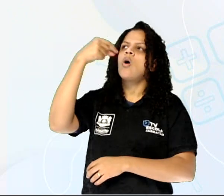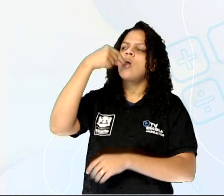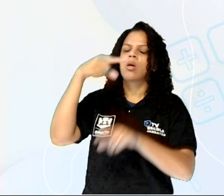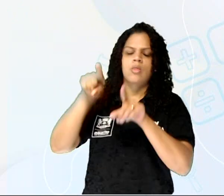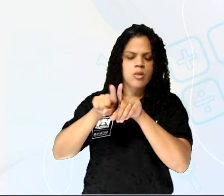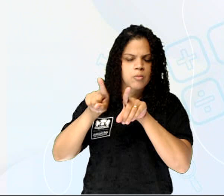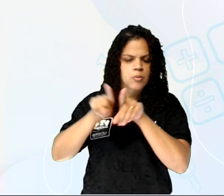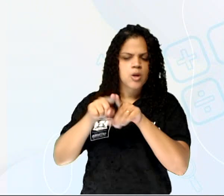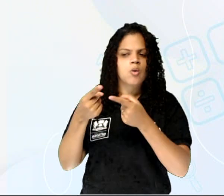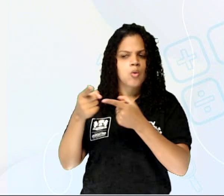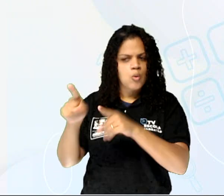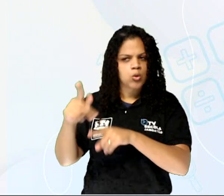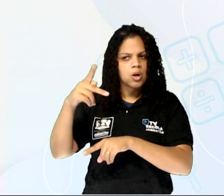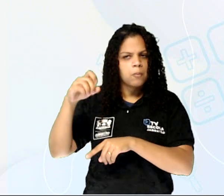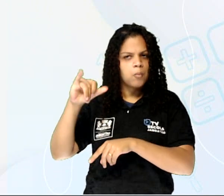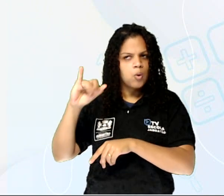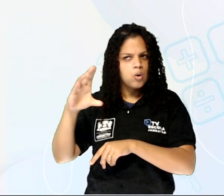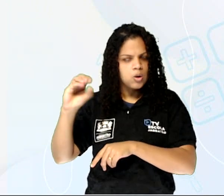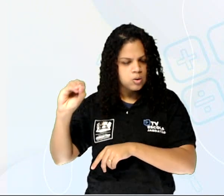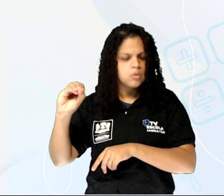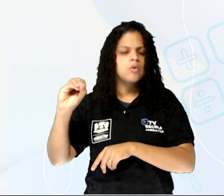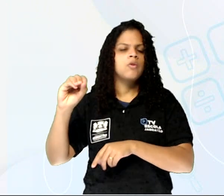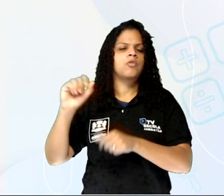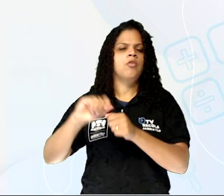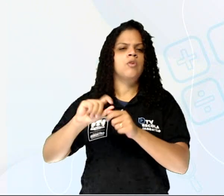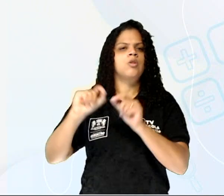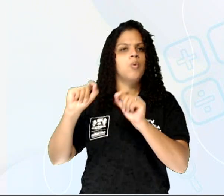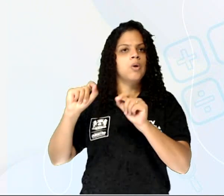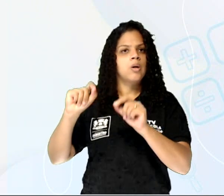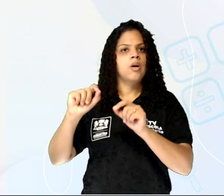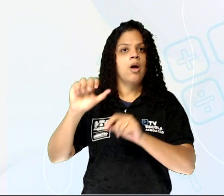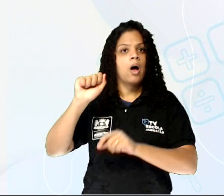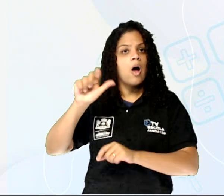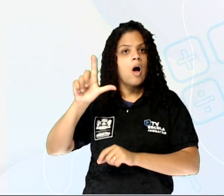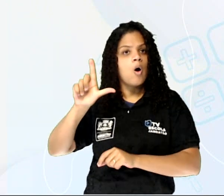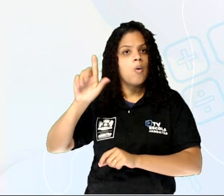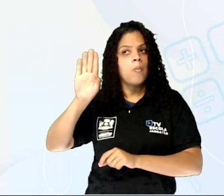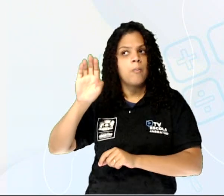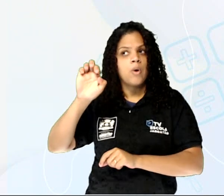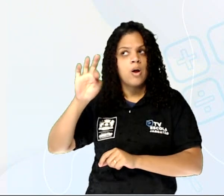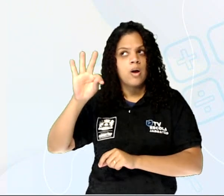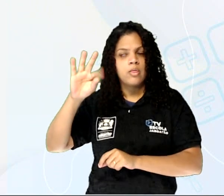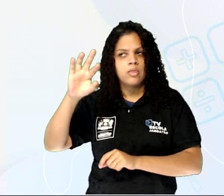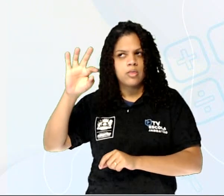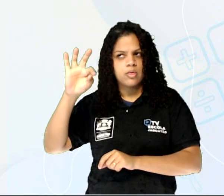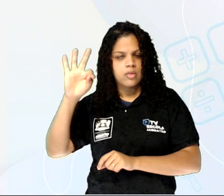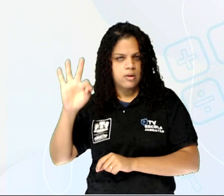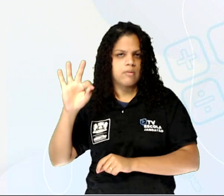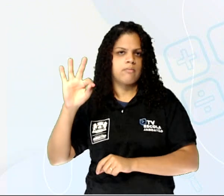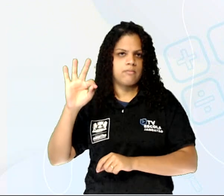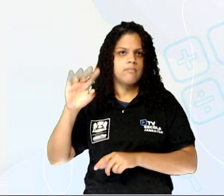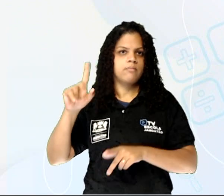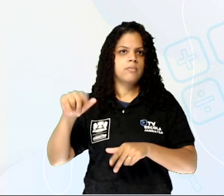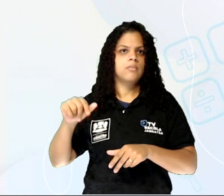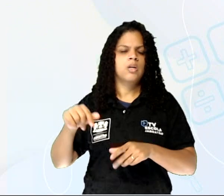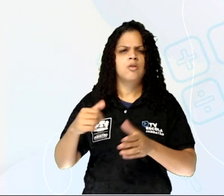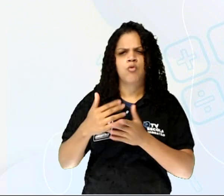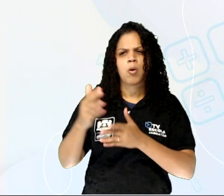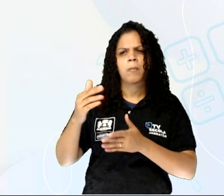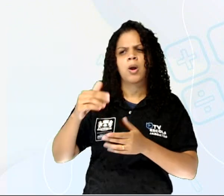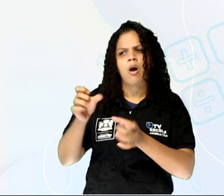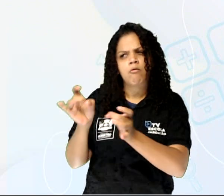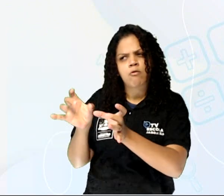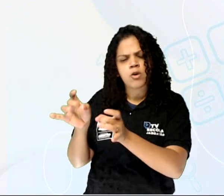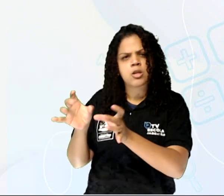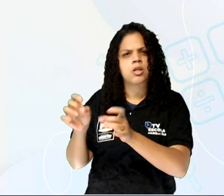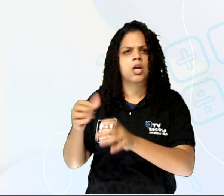contra a poliomielite foi desenvolvida por Albert Sabin e entrou em uso comercial em 1961. Albert